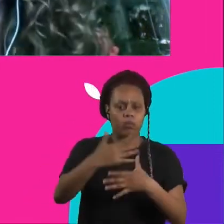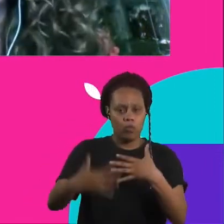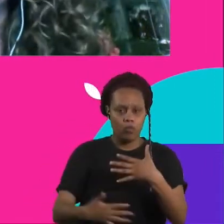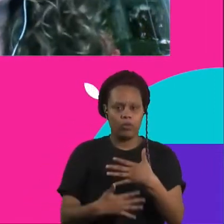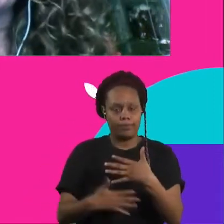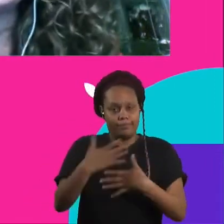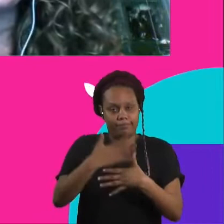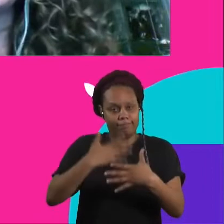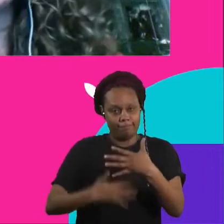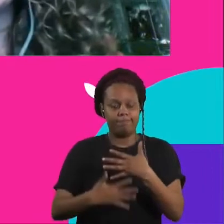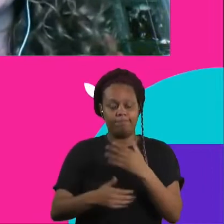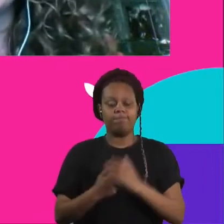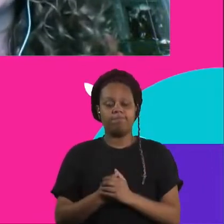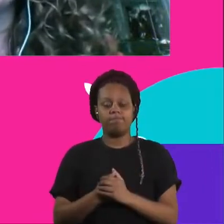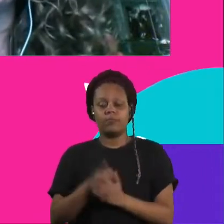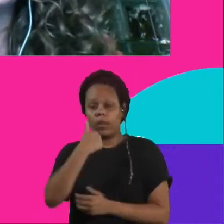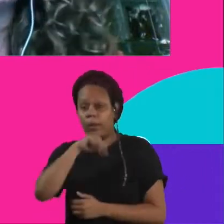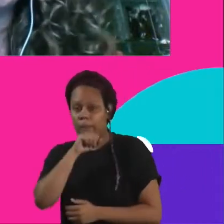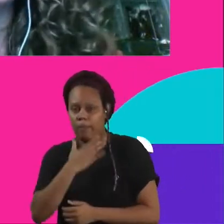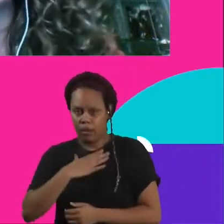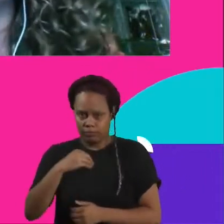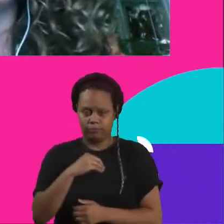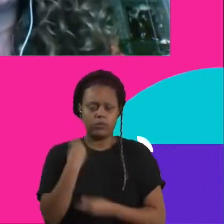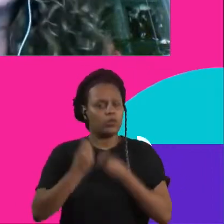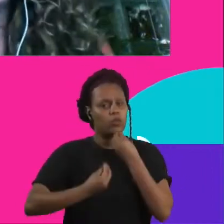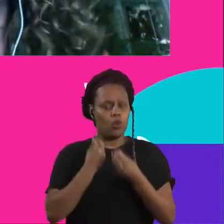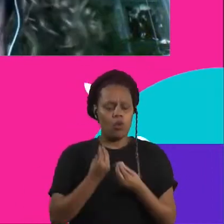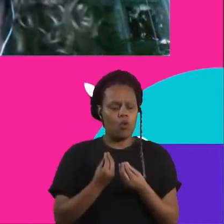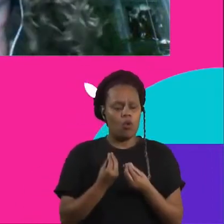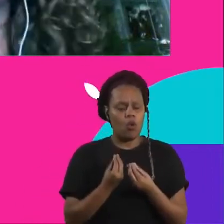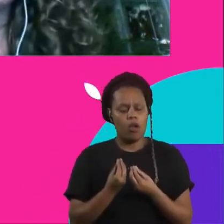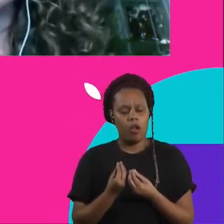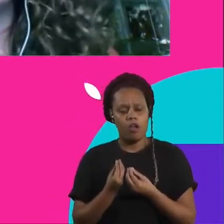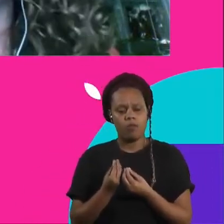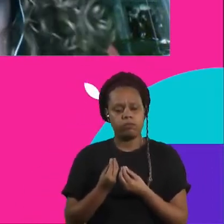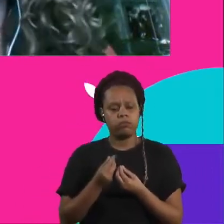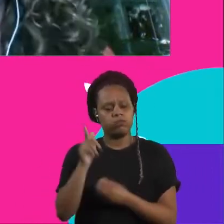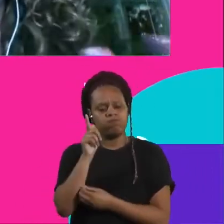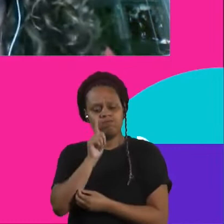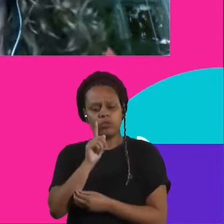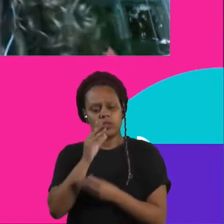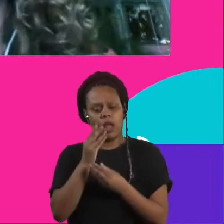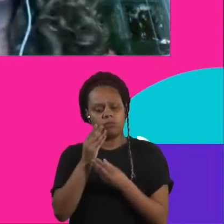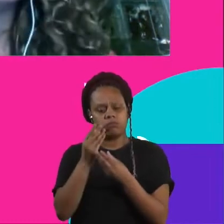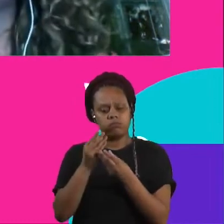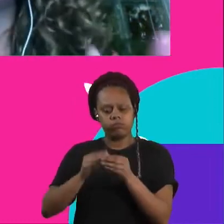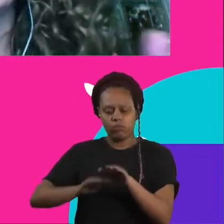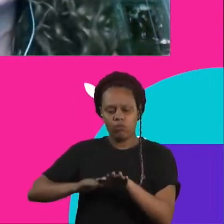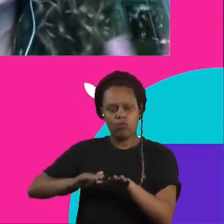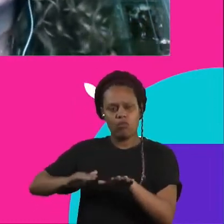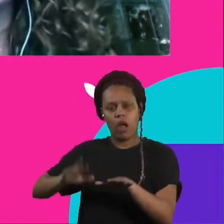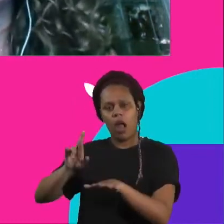filha, né? E a gente percebia, assim, tantos momentos que eles acabavam deixando rastros de localização, comportamentos,